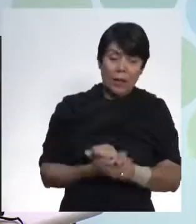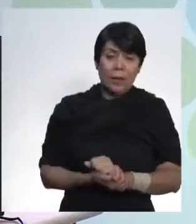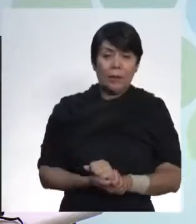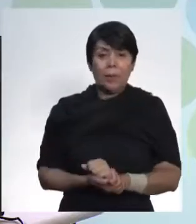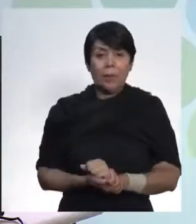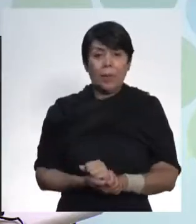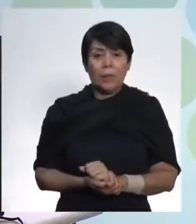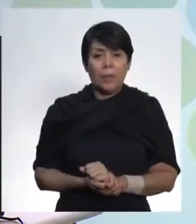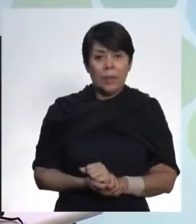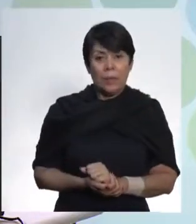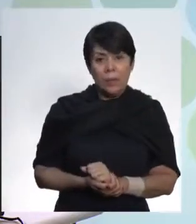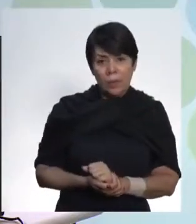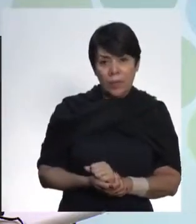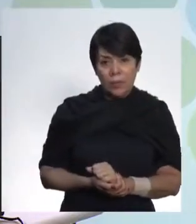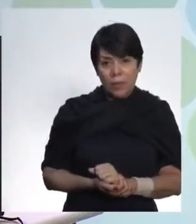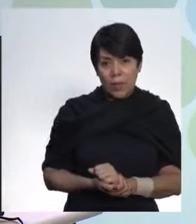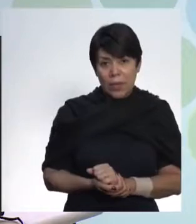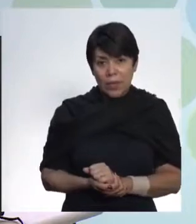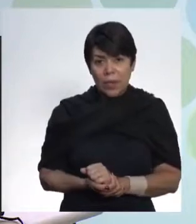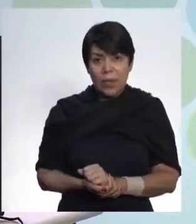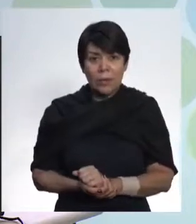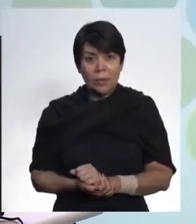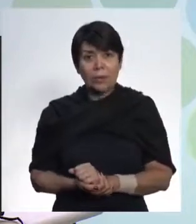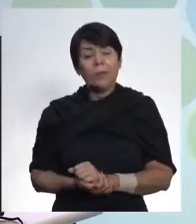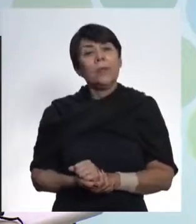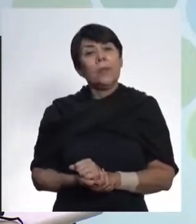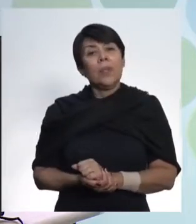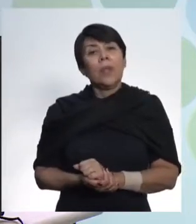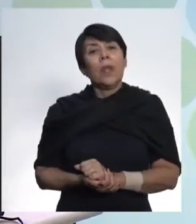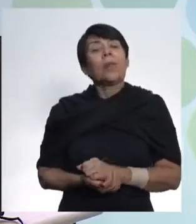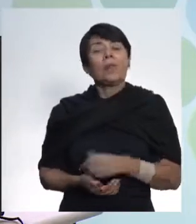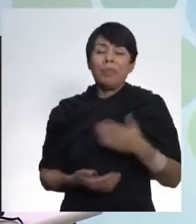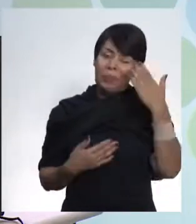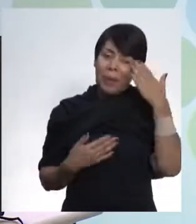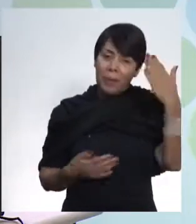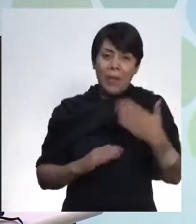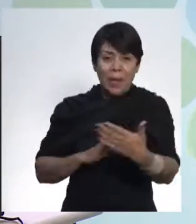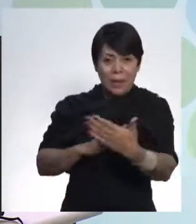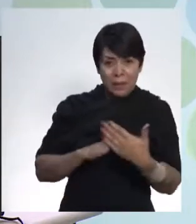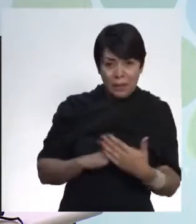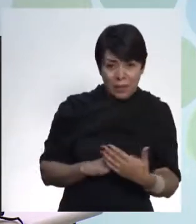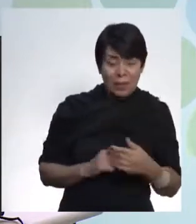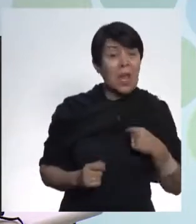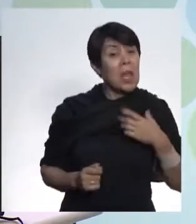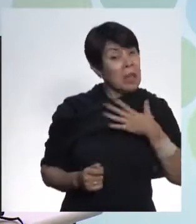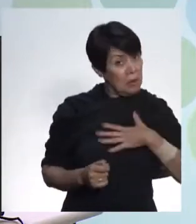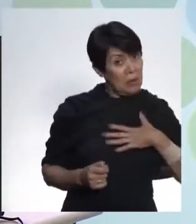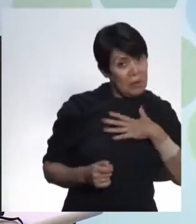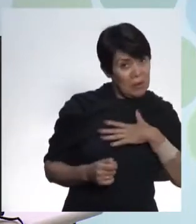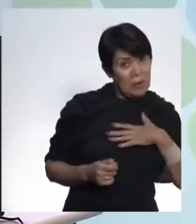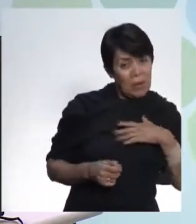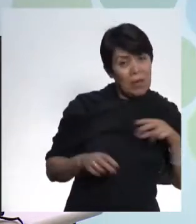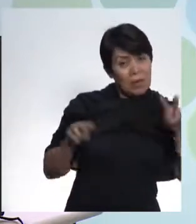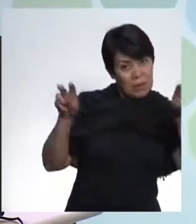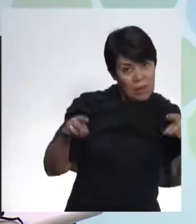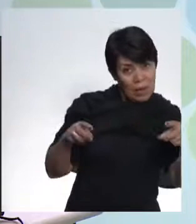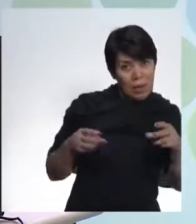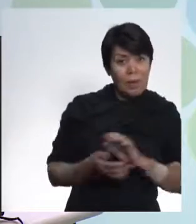por todas as contribuições. Realmente, eu particularmente gosto muito dessa